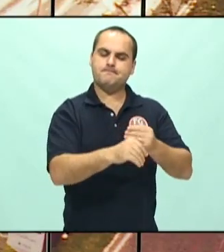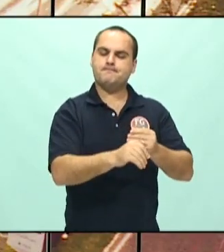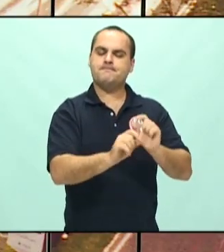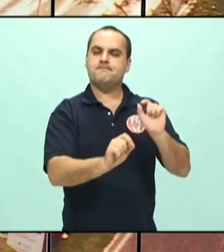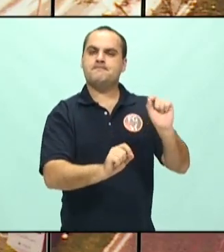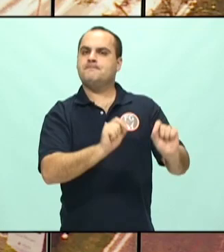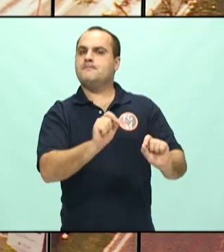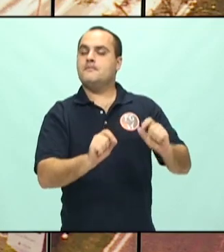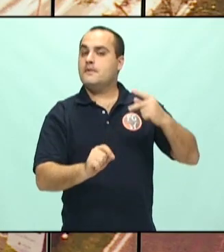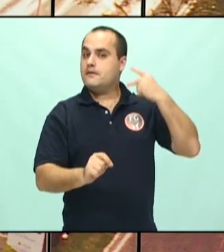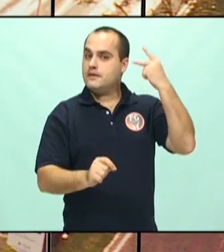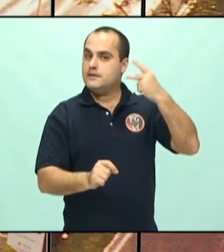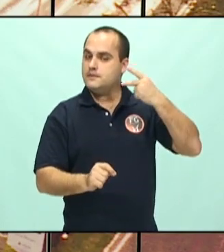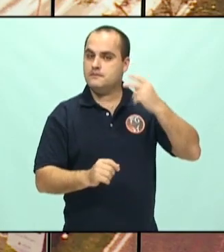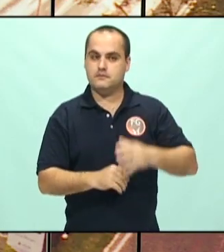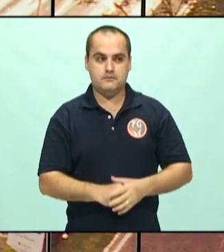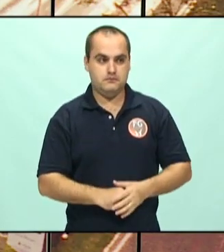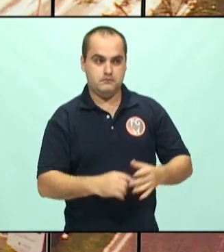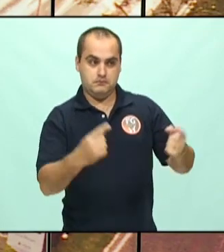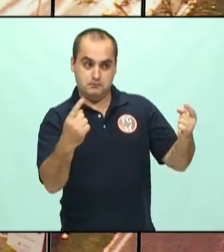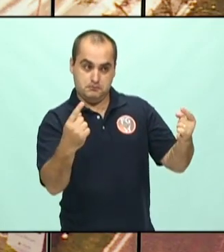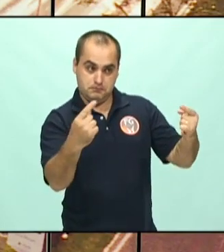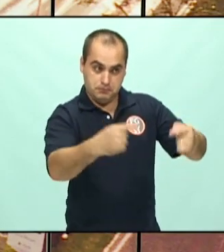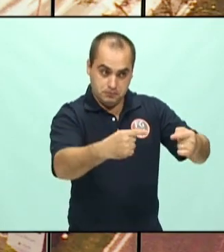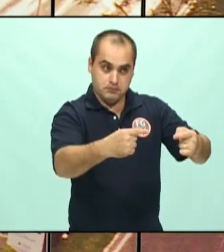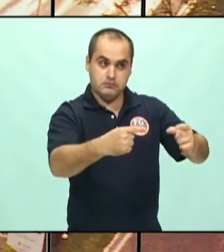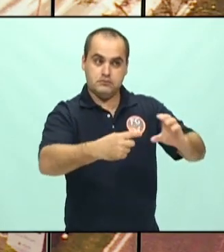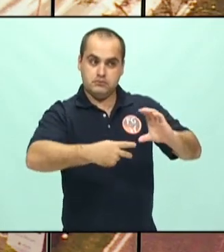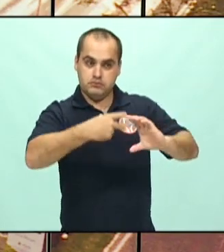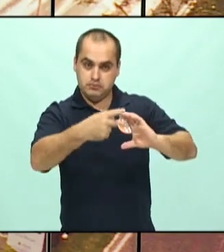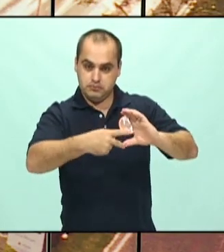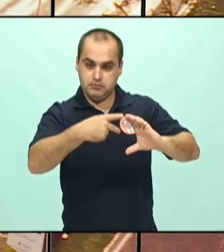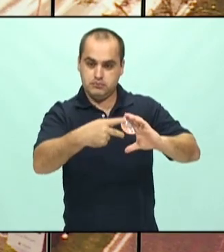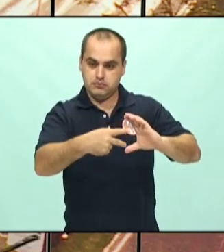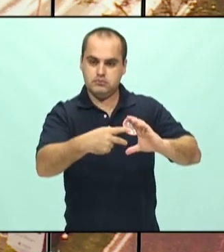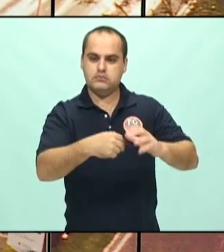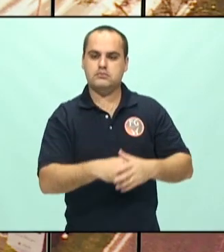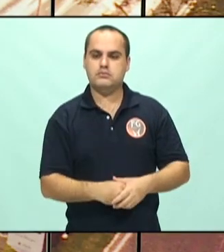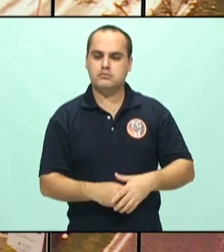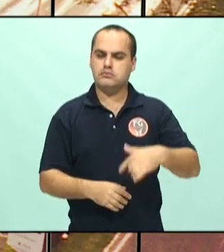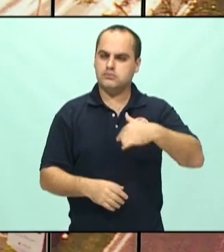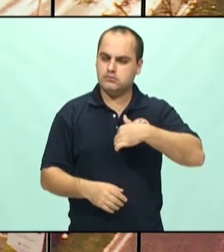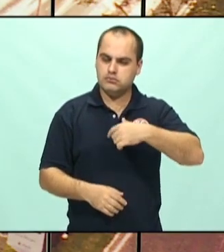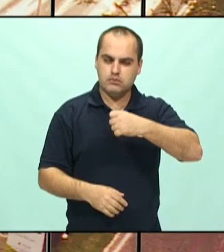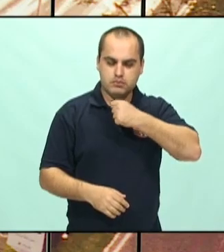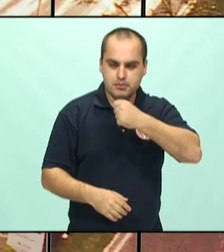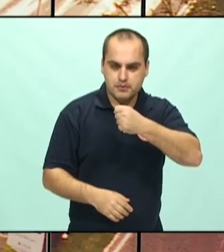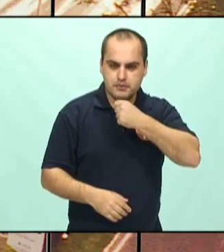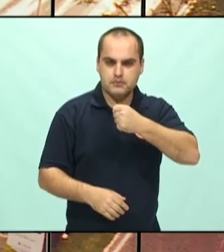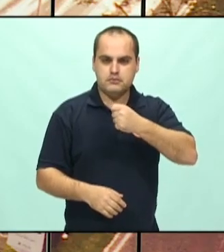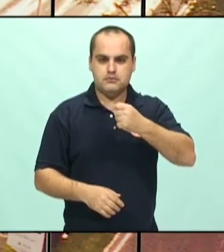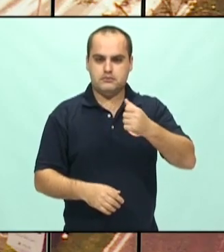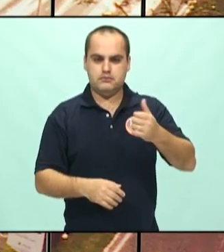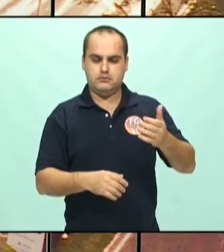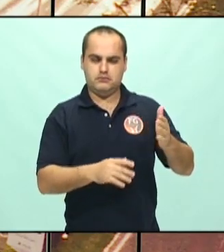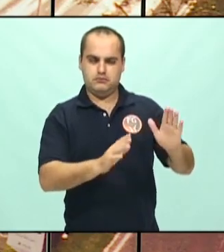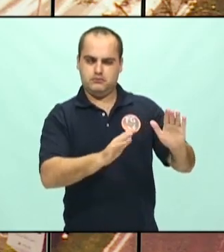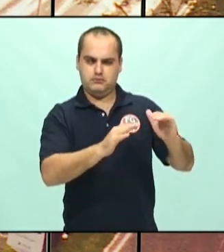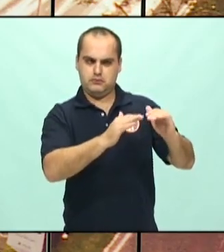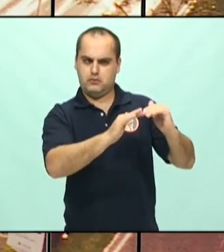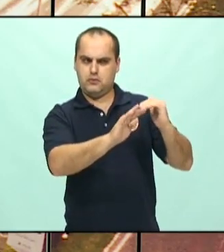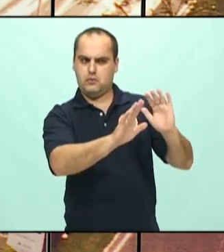a oposição da casa a gente como o jornalista como entrevistador não tem nada a ver com isso